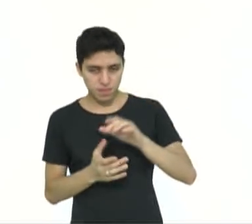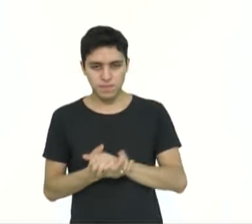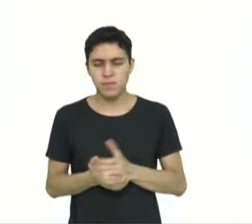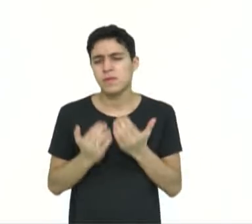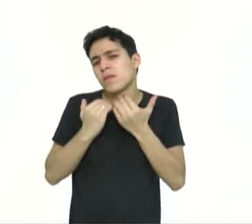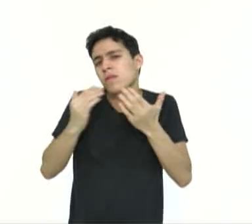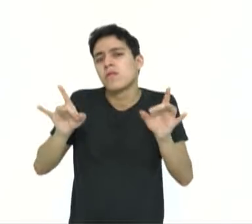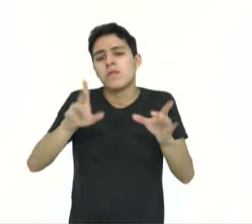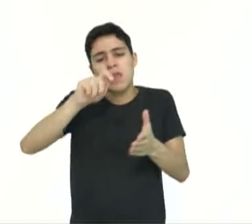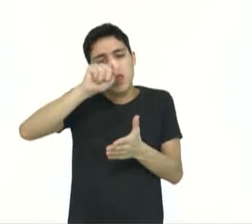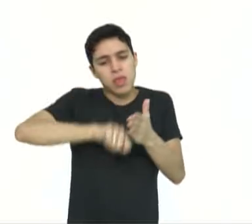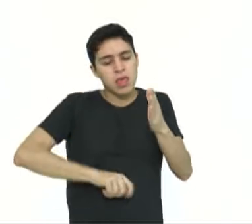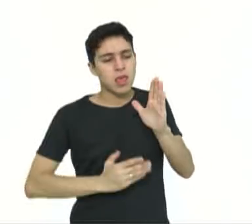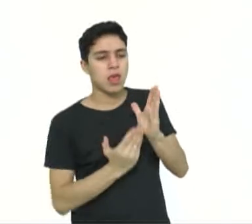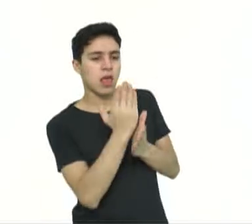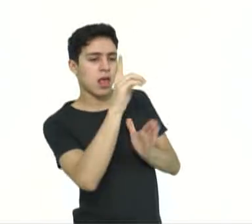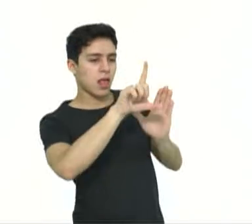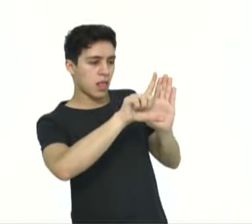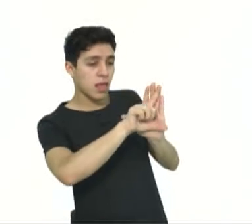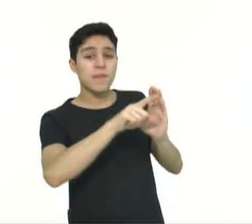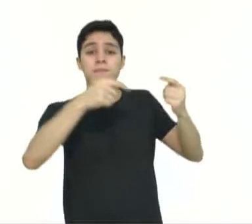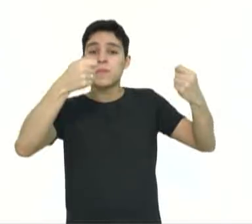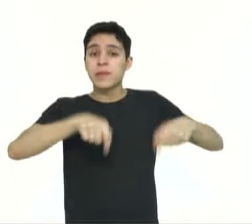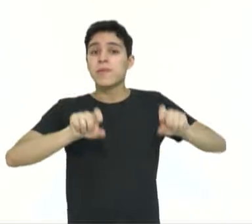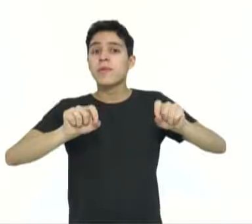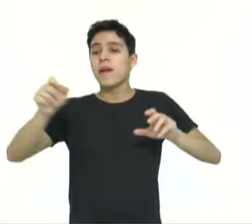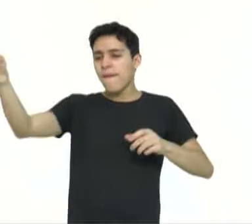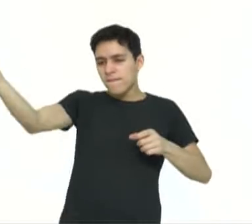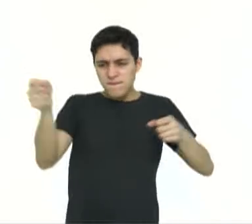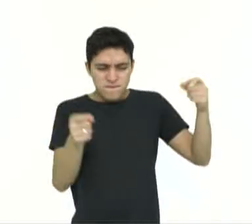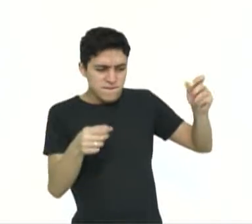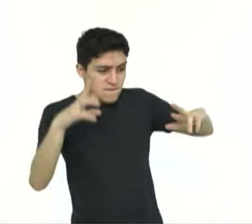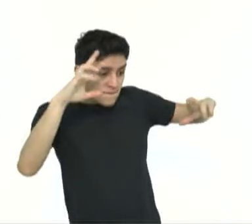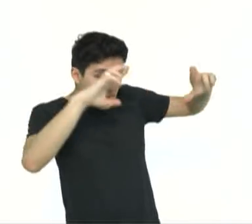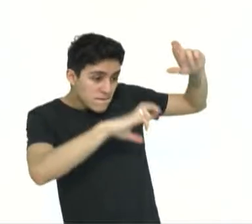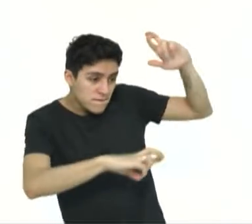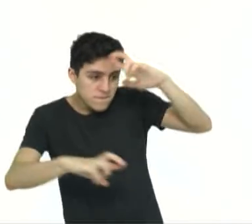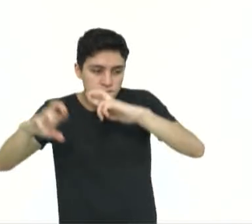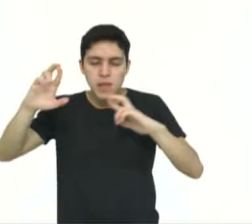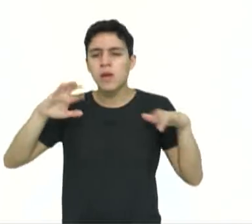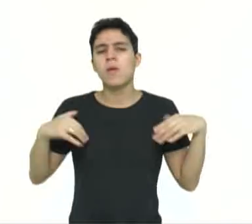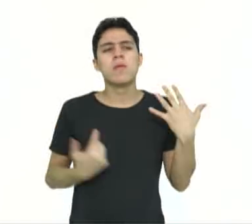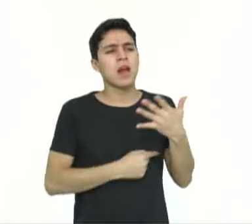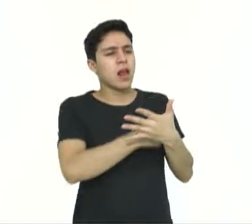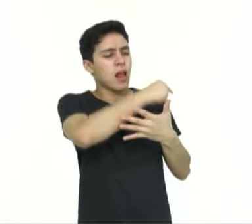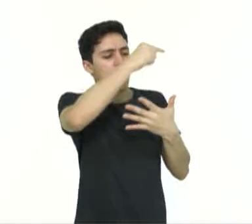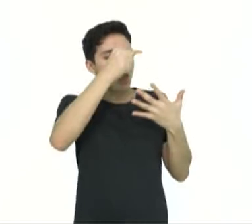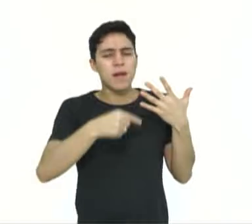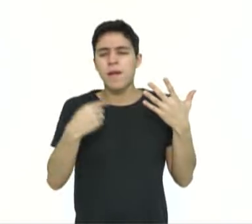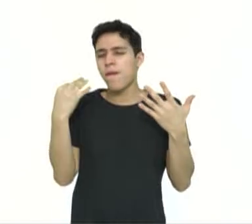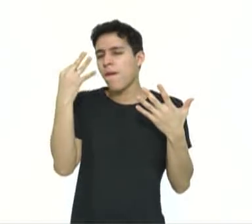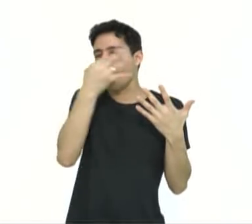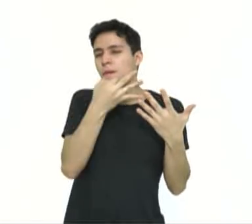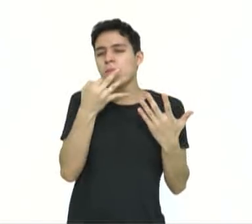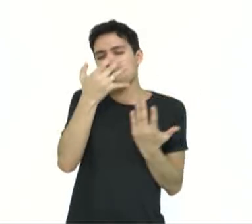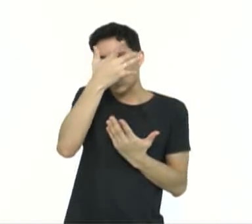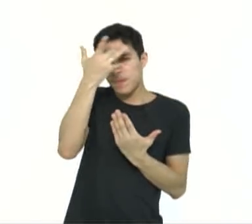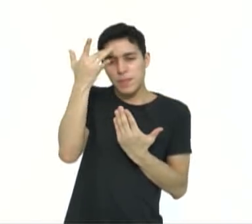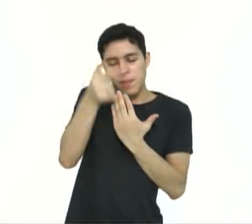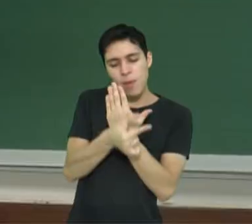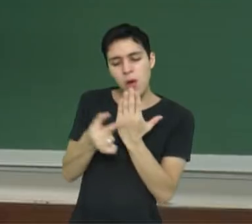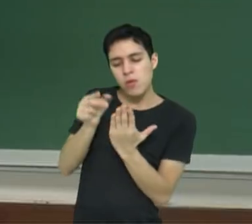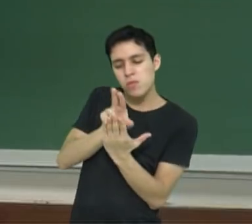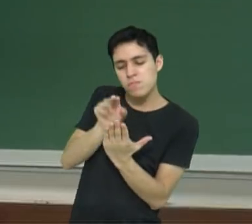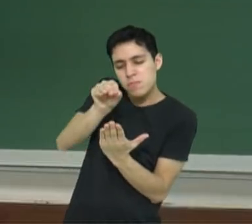basta sancionar a lei, é preciso ter uma fiscalização. Qual desses argumentos que a autora utilizou